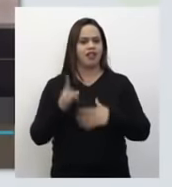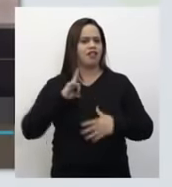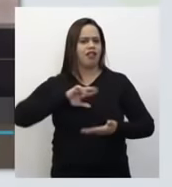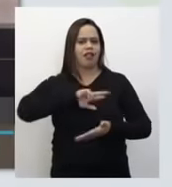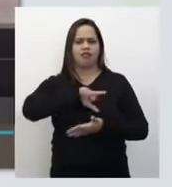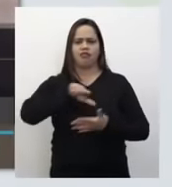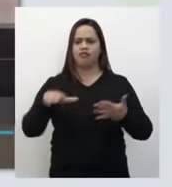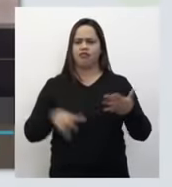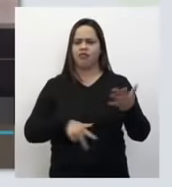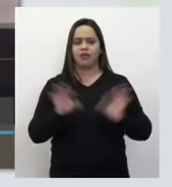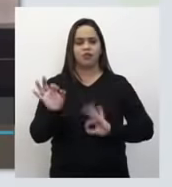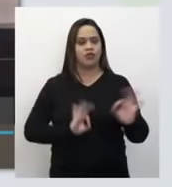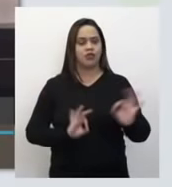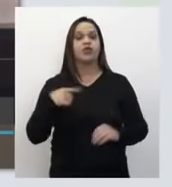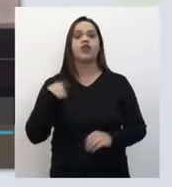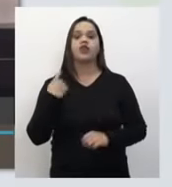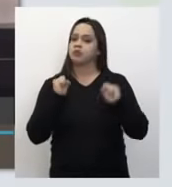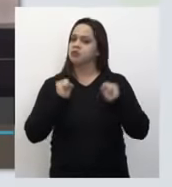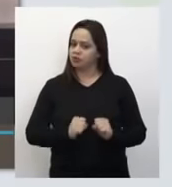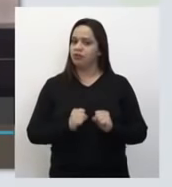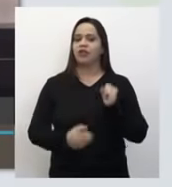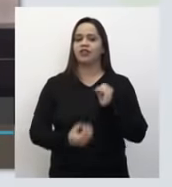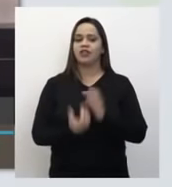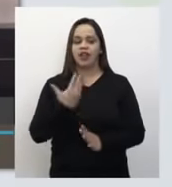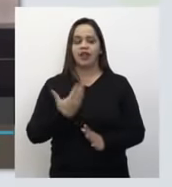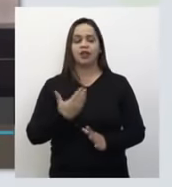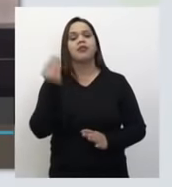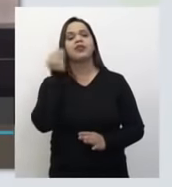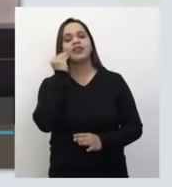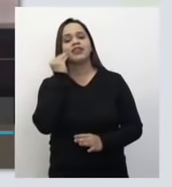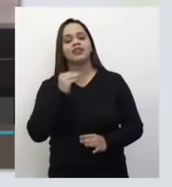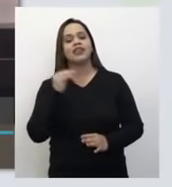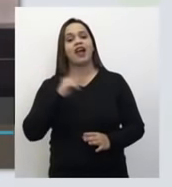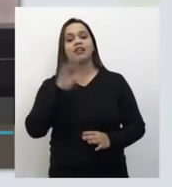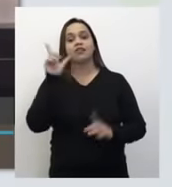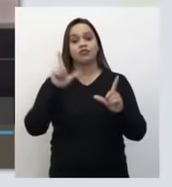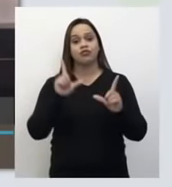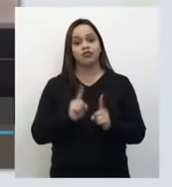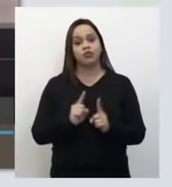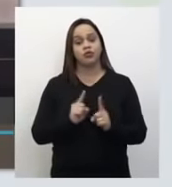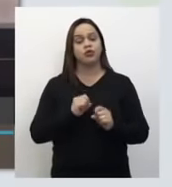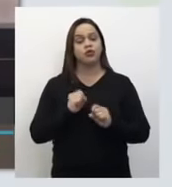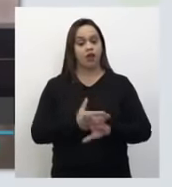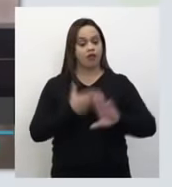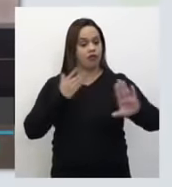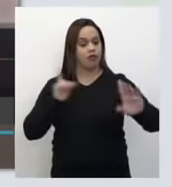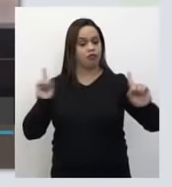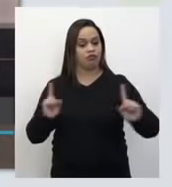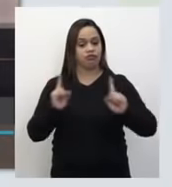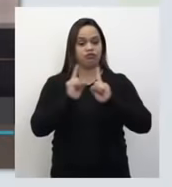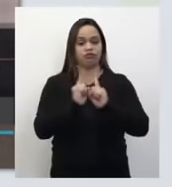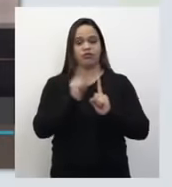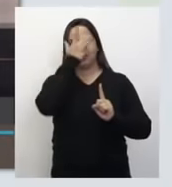de projetos que nós podemos criar para ajudar a diminuir as distâncias entre as pessoas. Nós pensamos, nesse momento Monomassa,